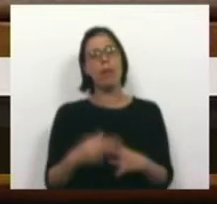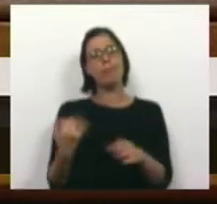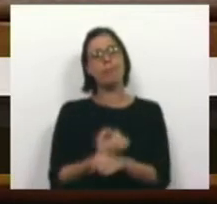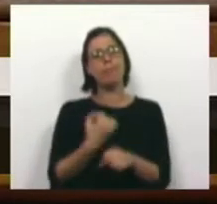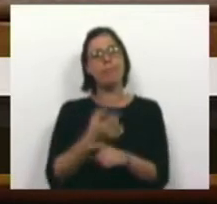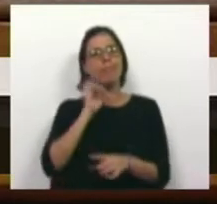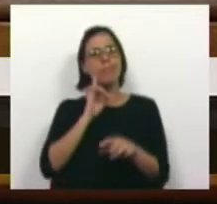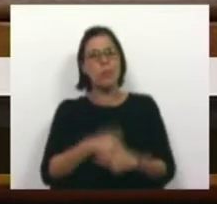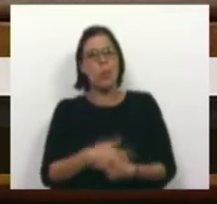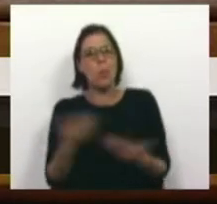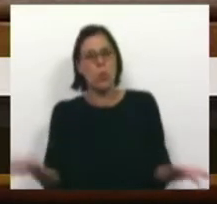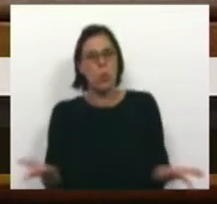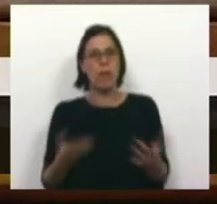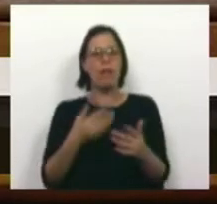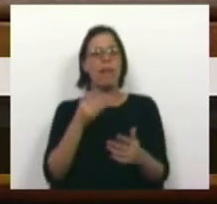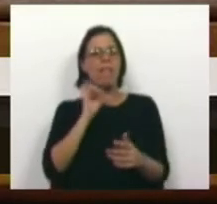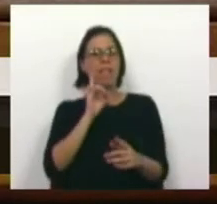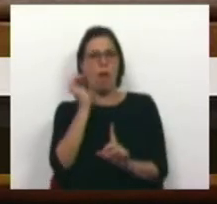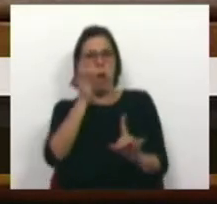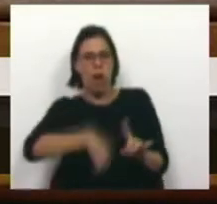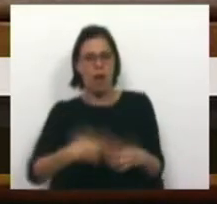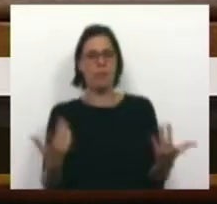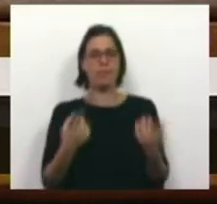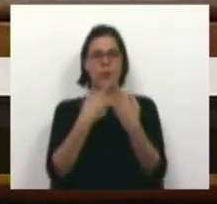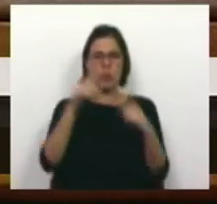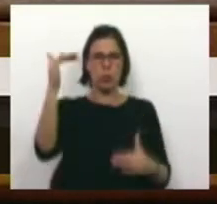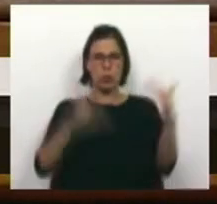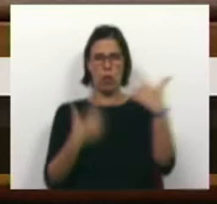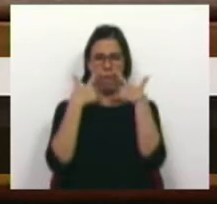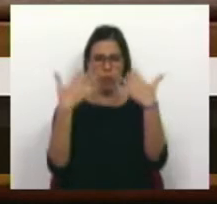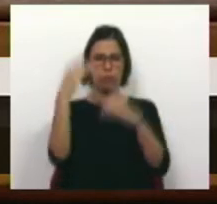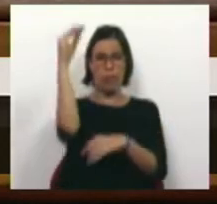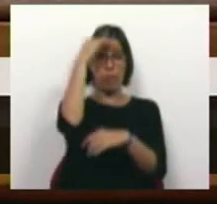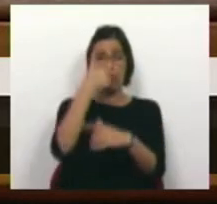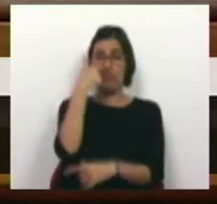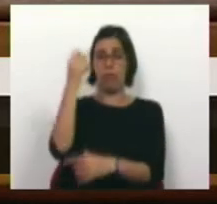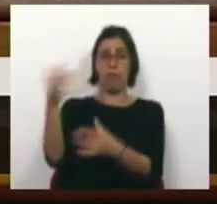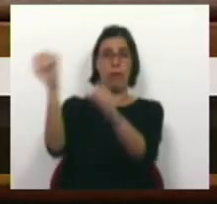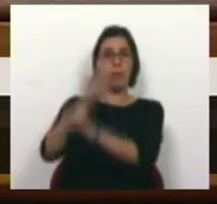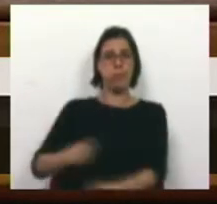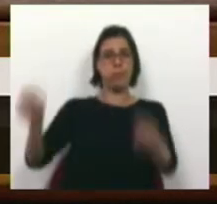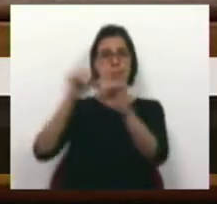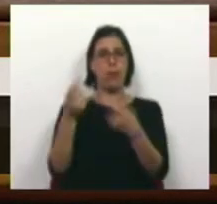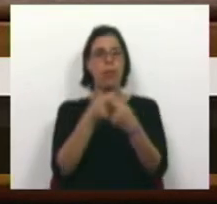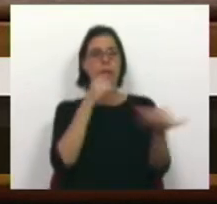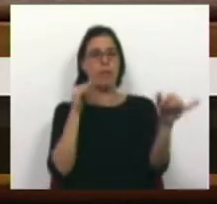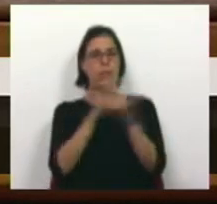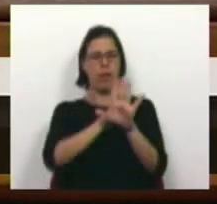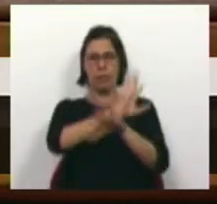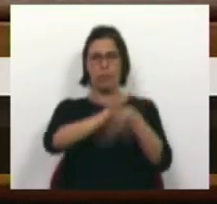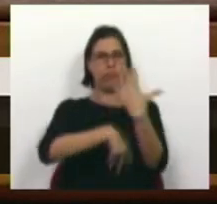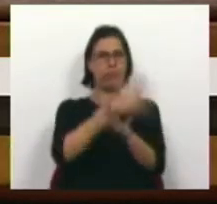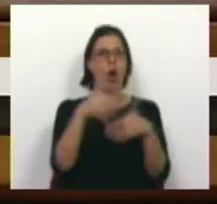trabalho desqualificado e depreciado, de assimetria gritante entre um interior abandonado e um litoral